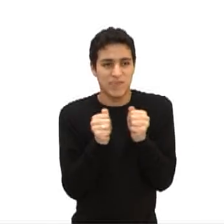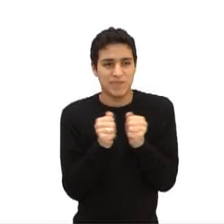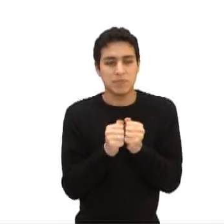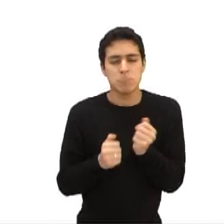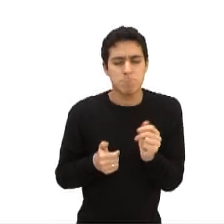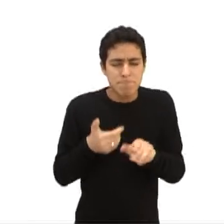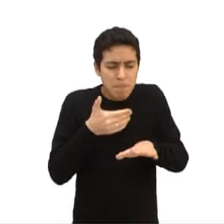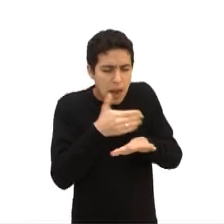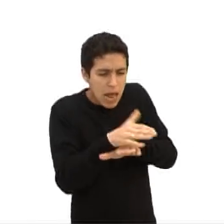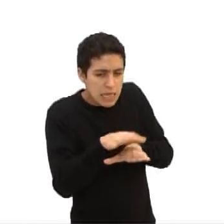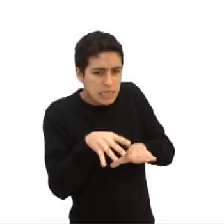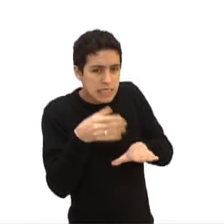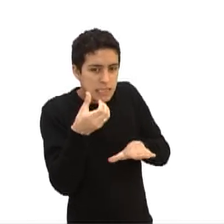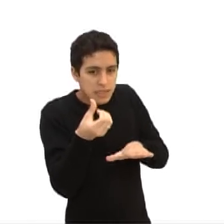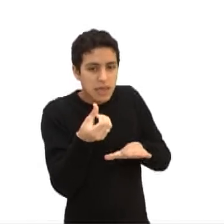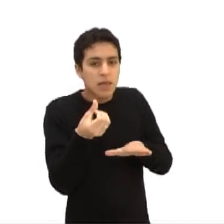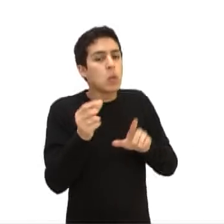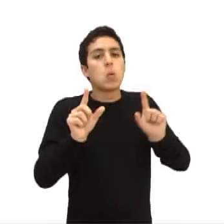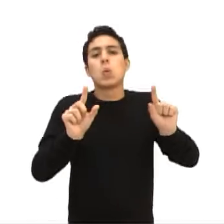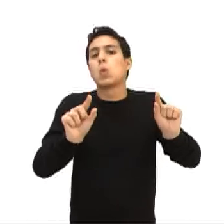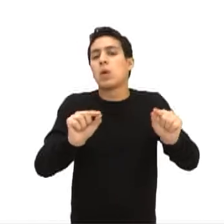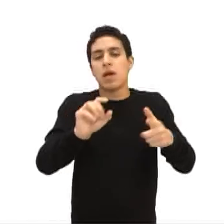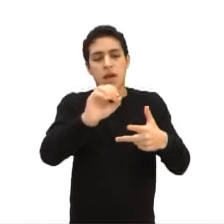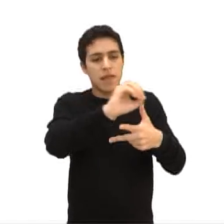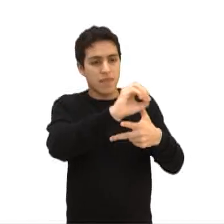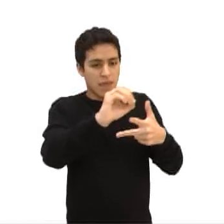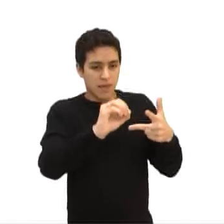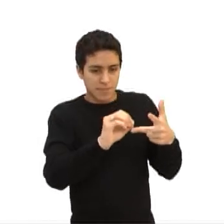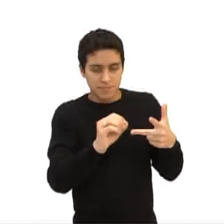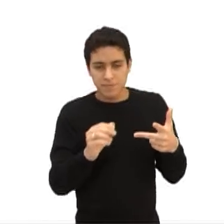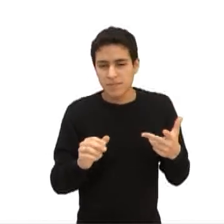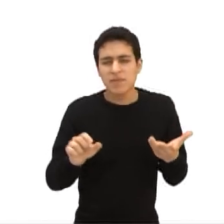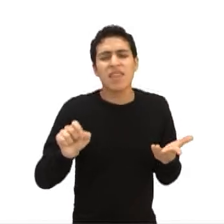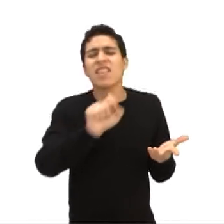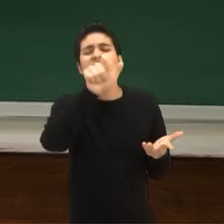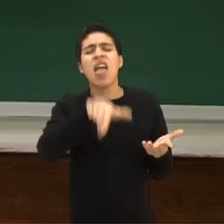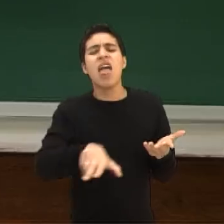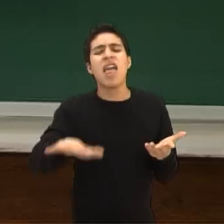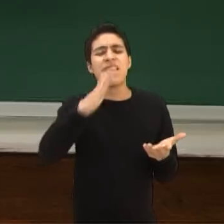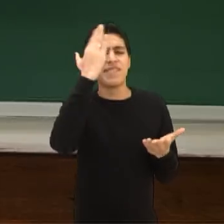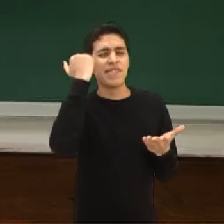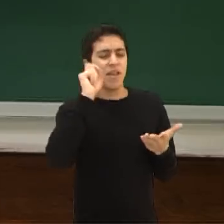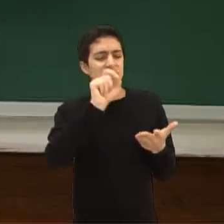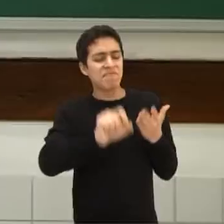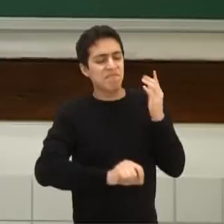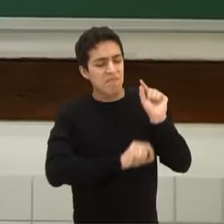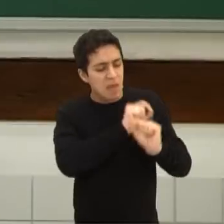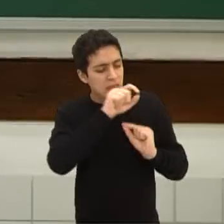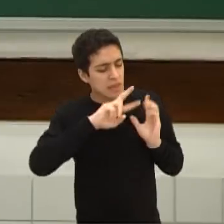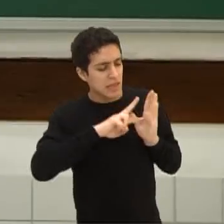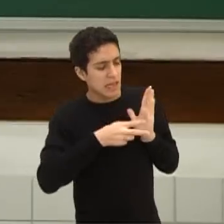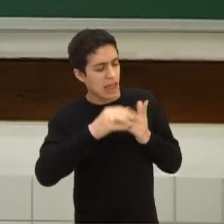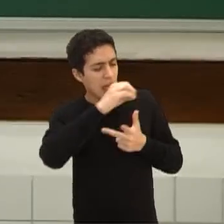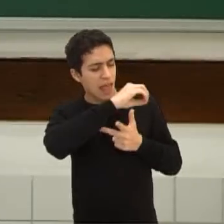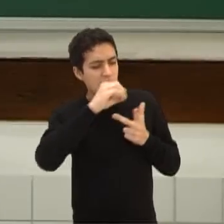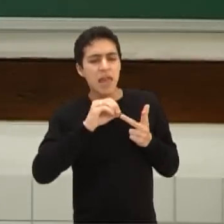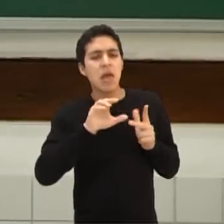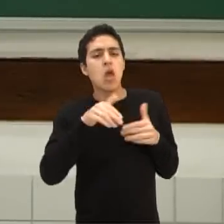Praticando 6, Enem. Quem sabe aí o que é o Enem? Qual é a prova do